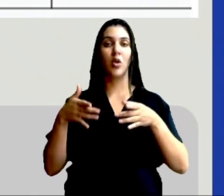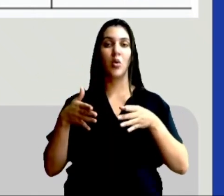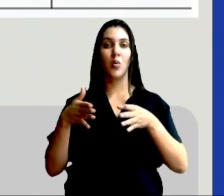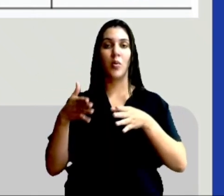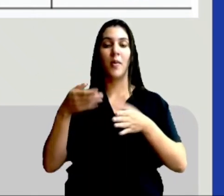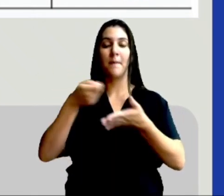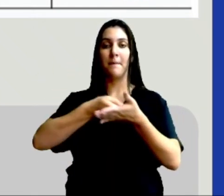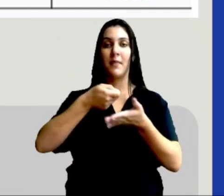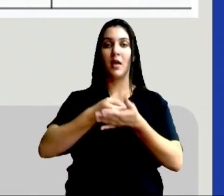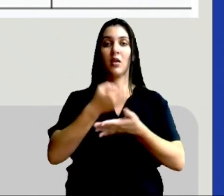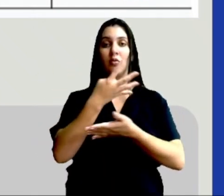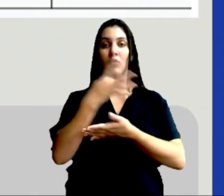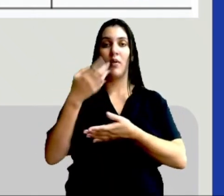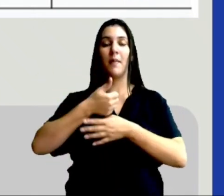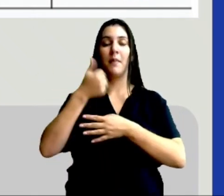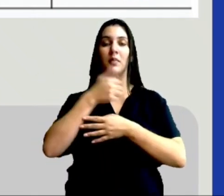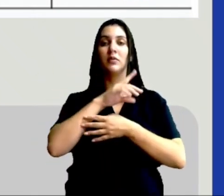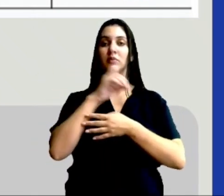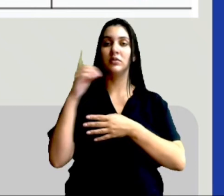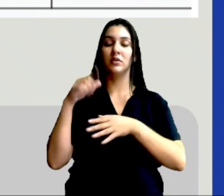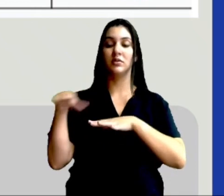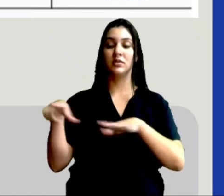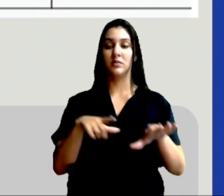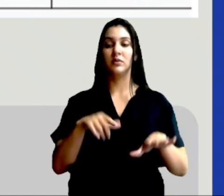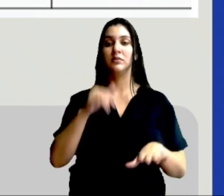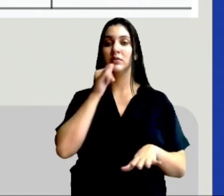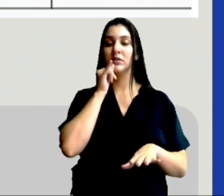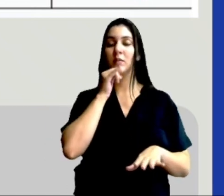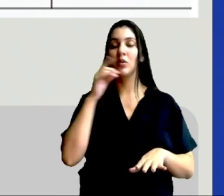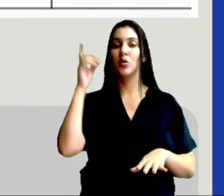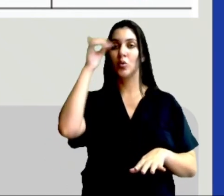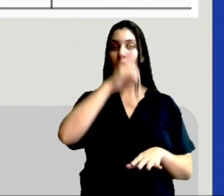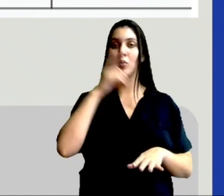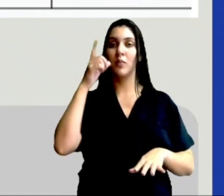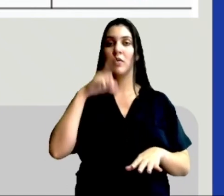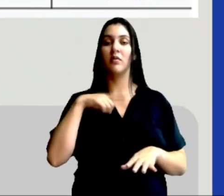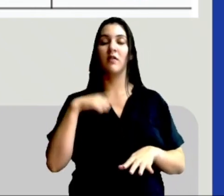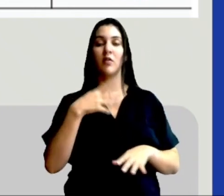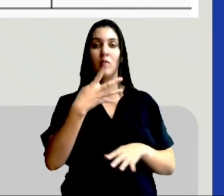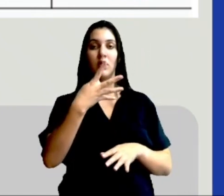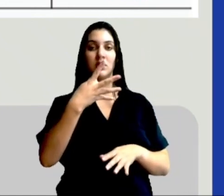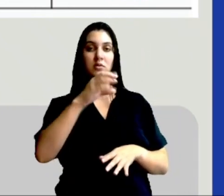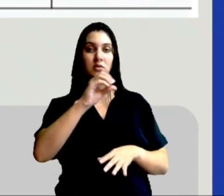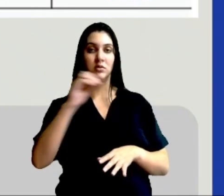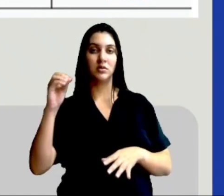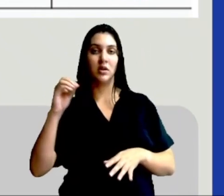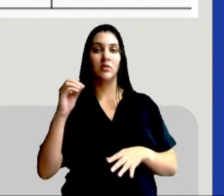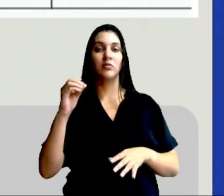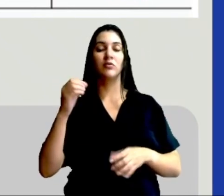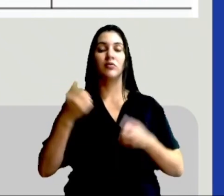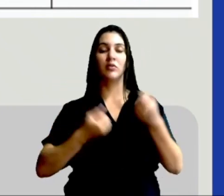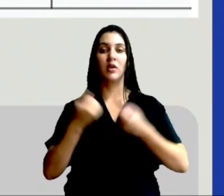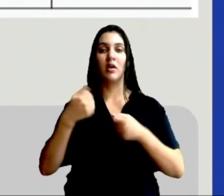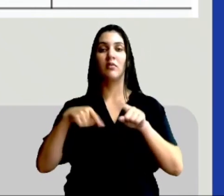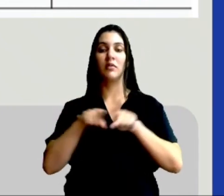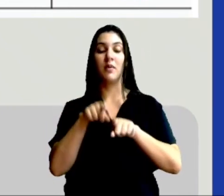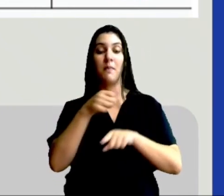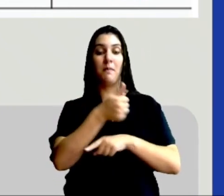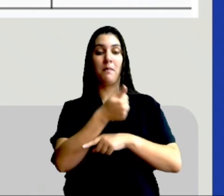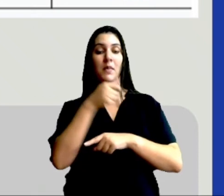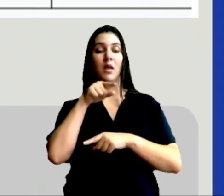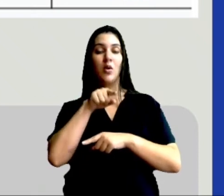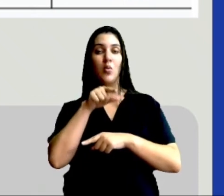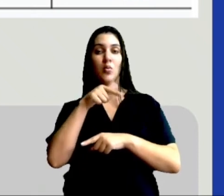4 primeiros dias da semana. Então, no domingo, 400 automóveis passaram e 1.200